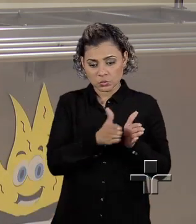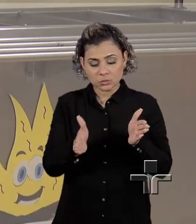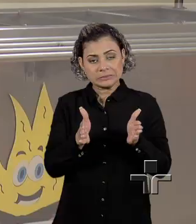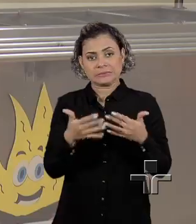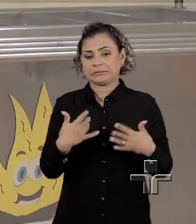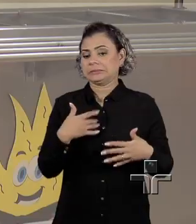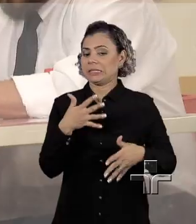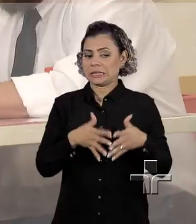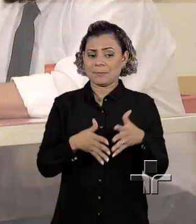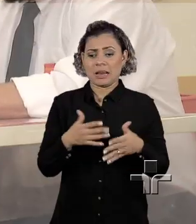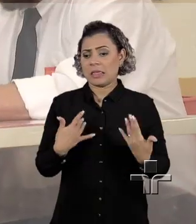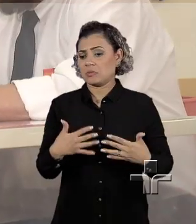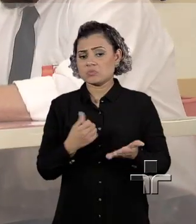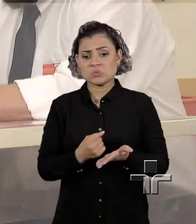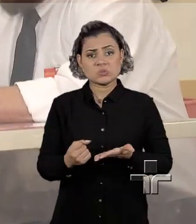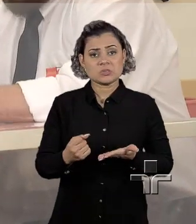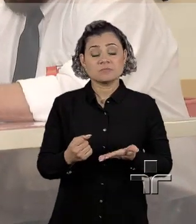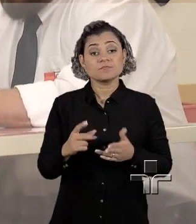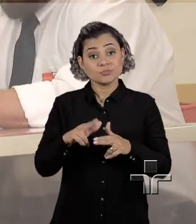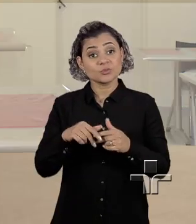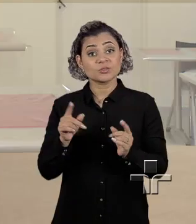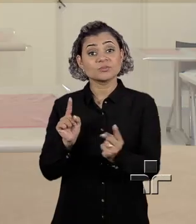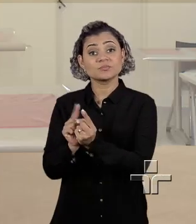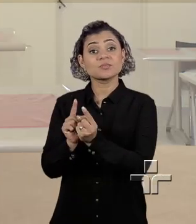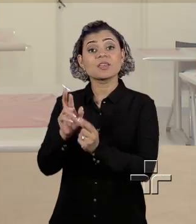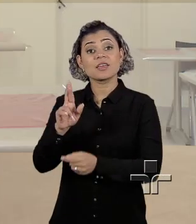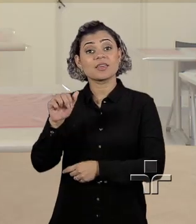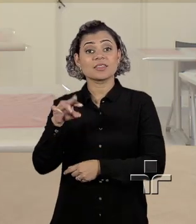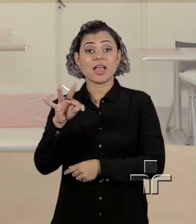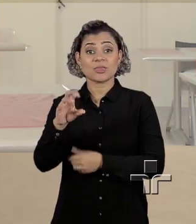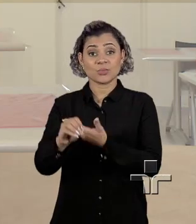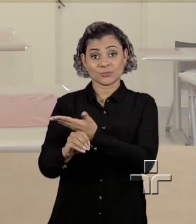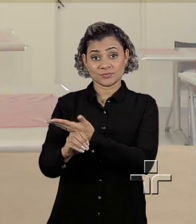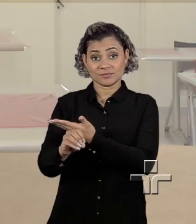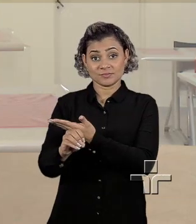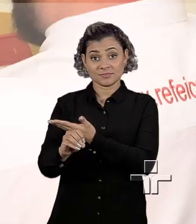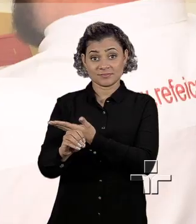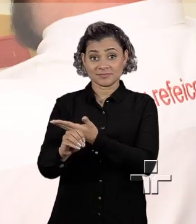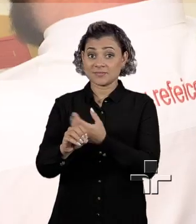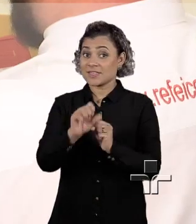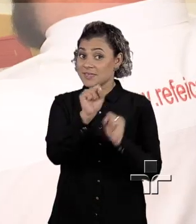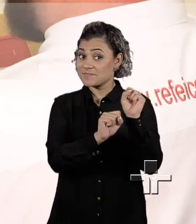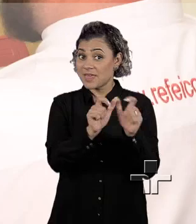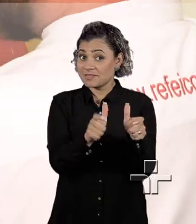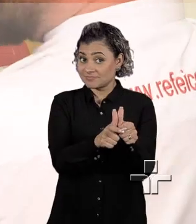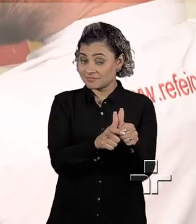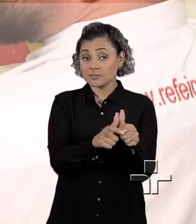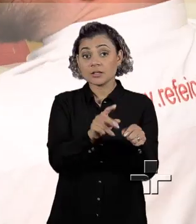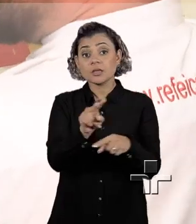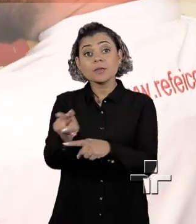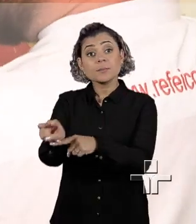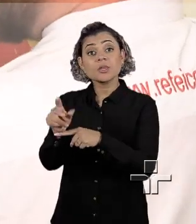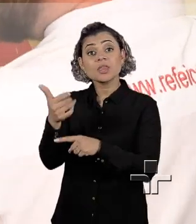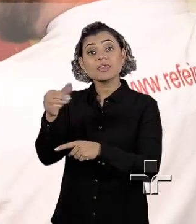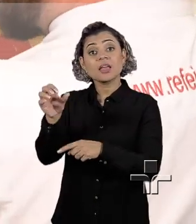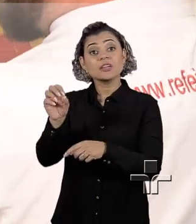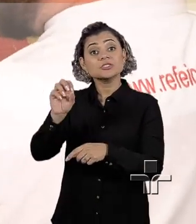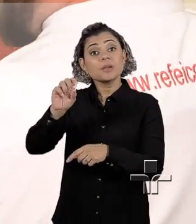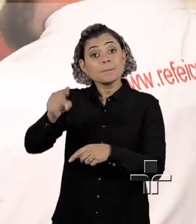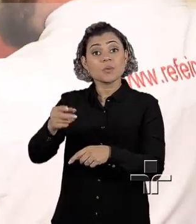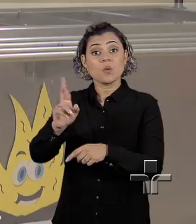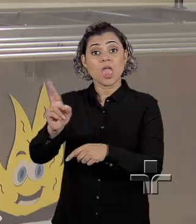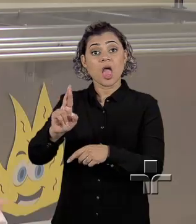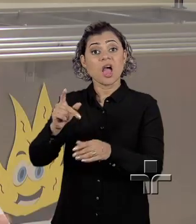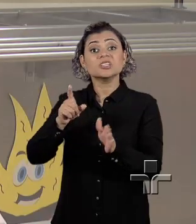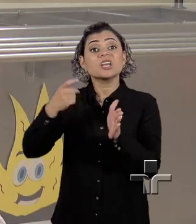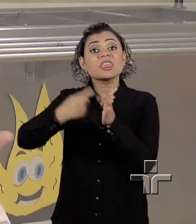esse prazo que ele deu. O Paulo procurou o Renato, ou melhor, a ESC do Renato, que emprestou R$10 mil a uma taxa de